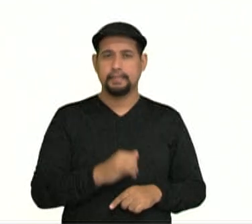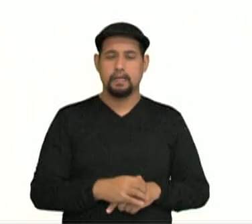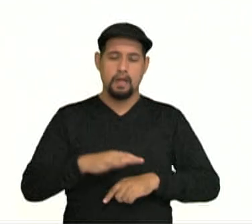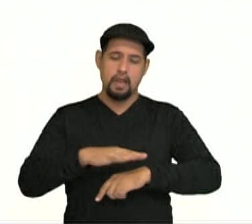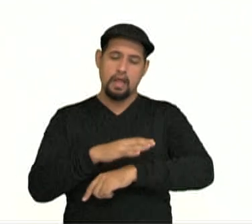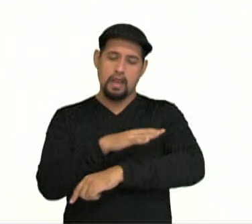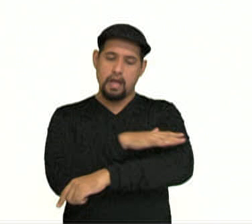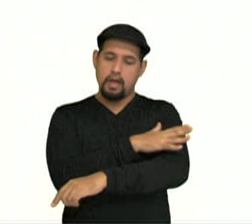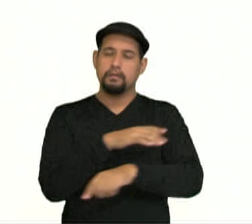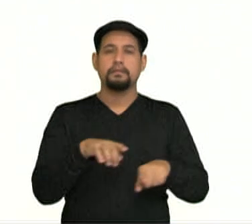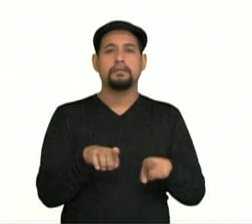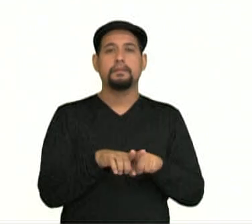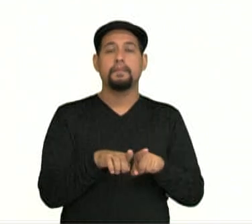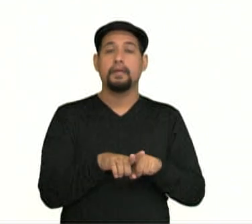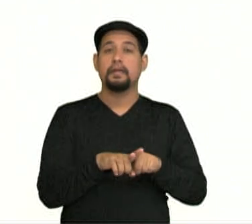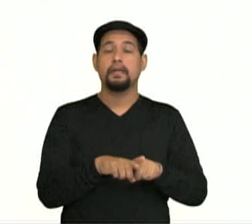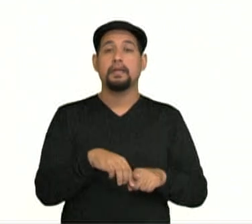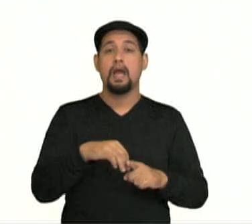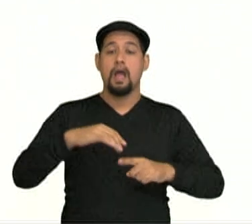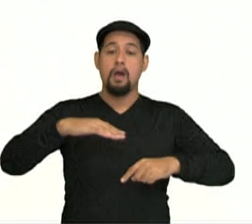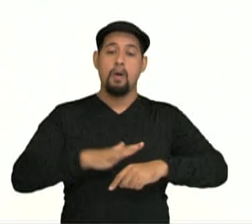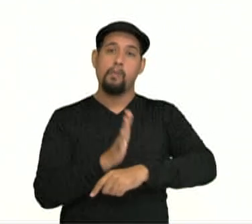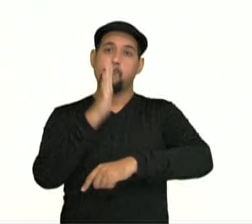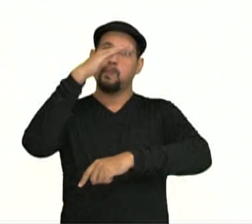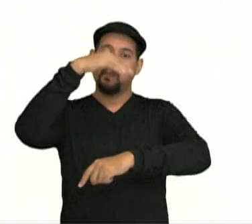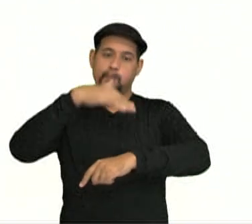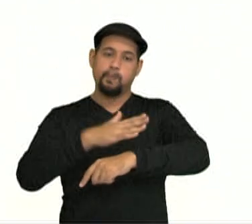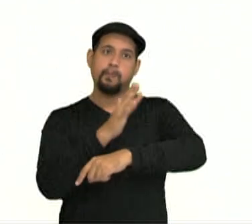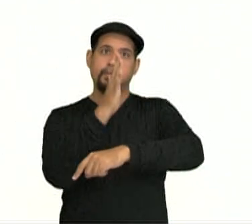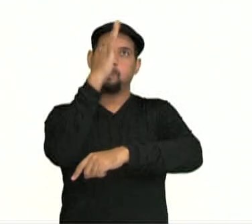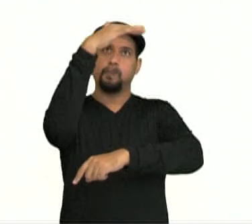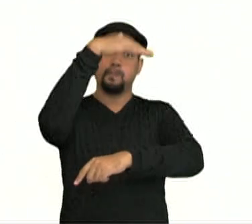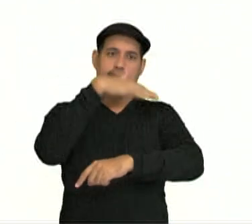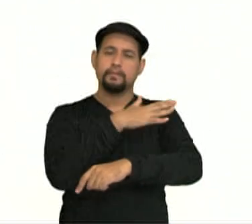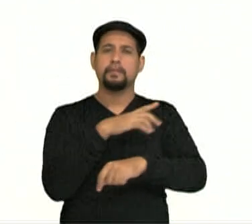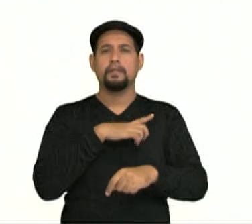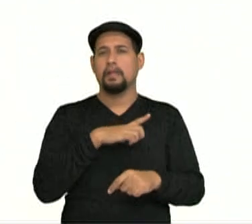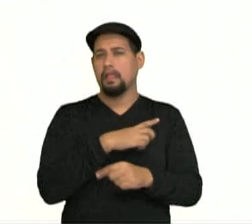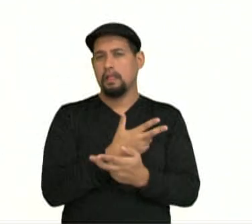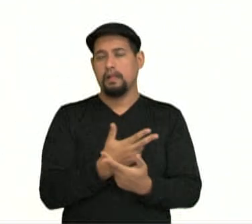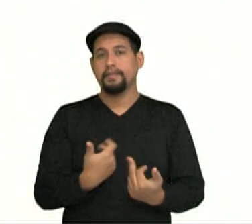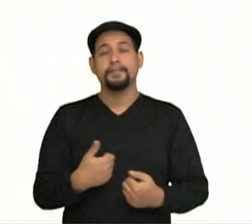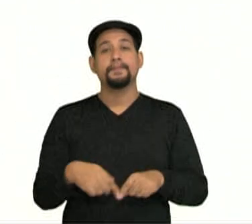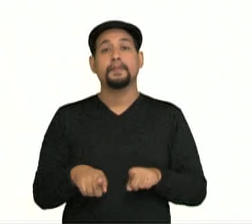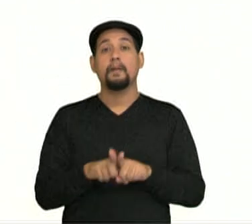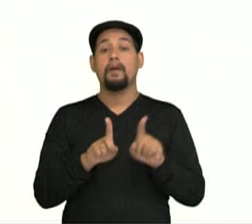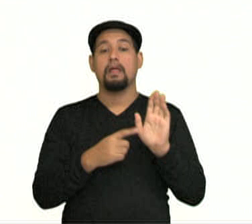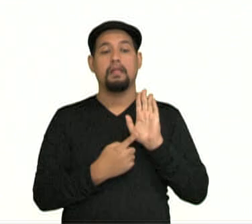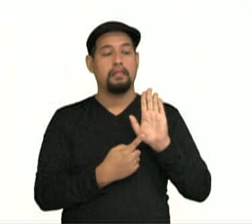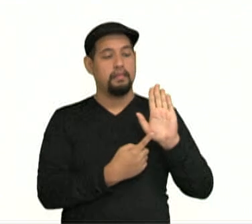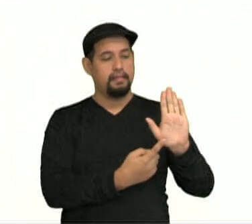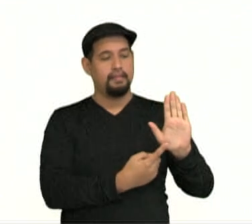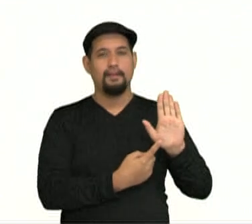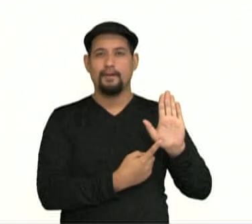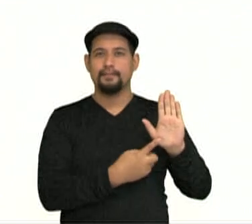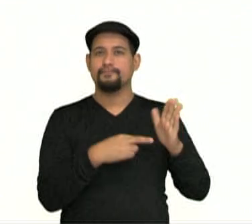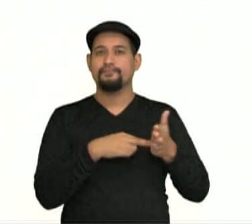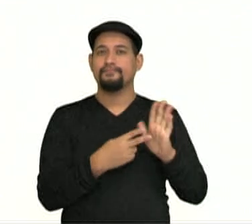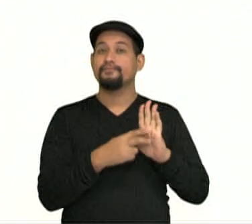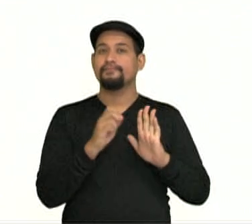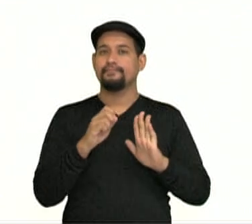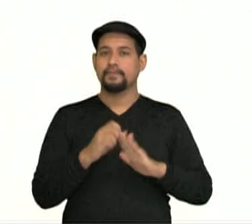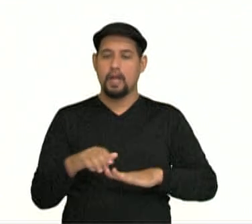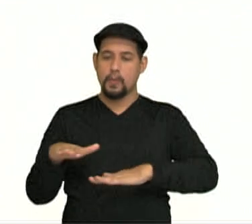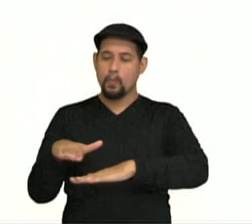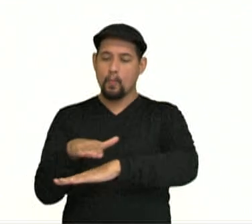as planícies e as montanhas. E essas formas de relevo de maior destaque no continente europeu são as